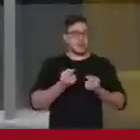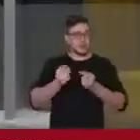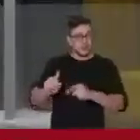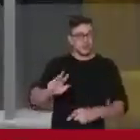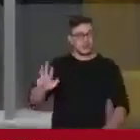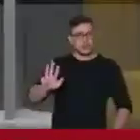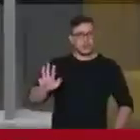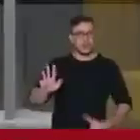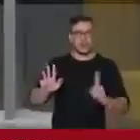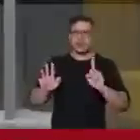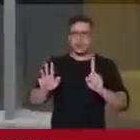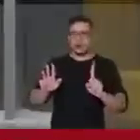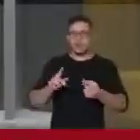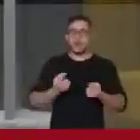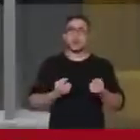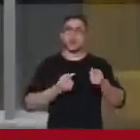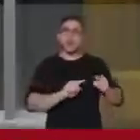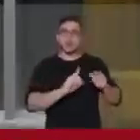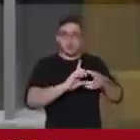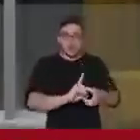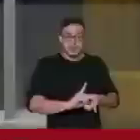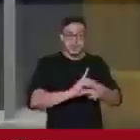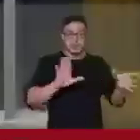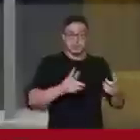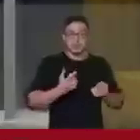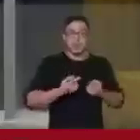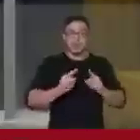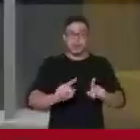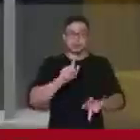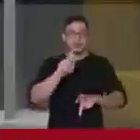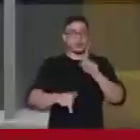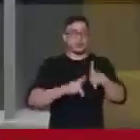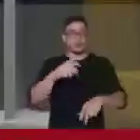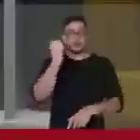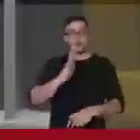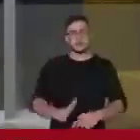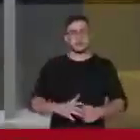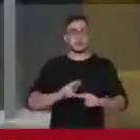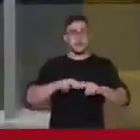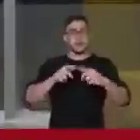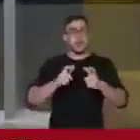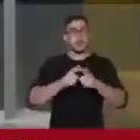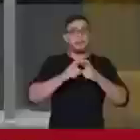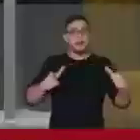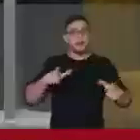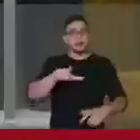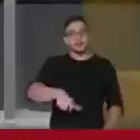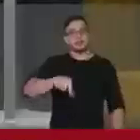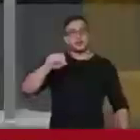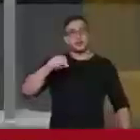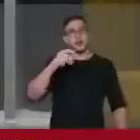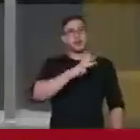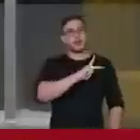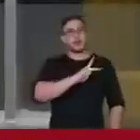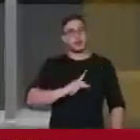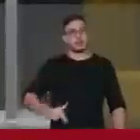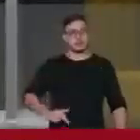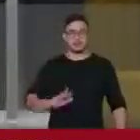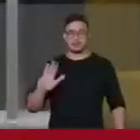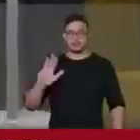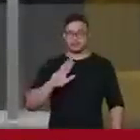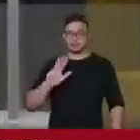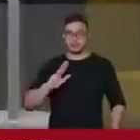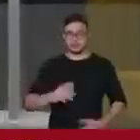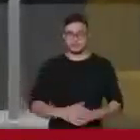brasileiro que majoritariamente é leu elegeu o presidente Lula que ontem foi o diplomado o